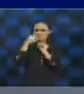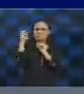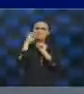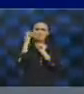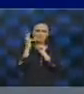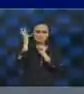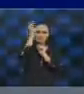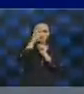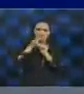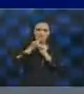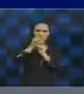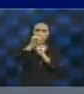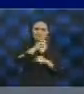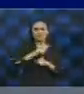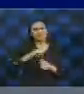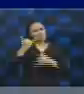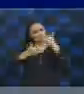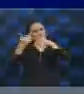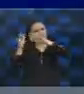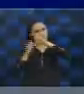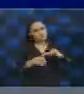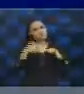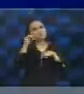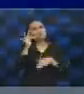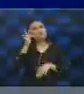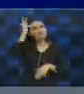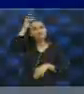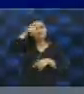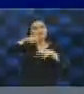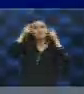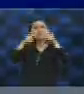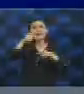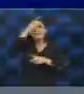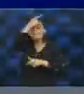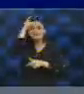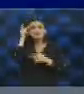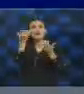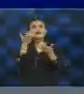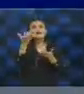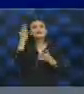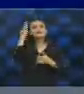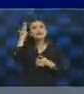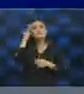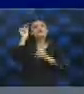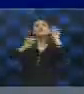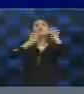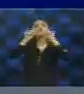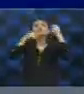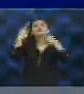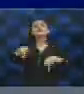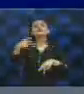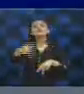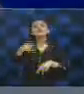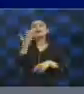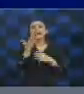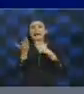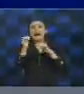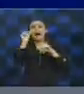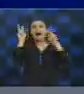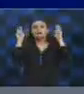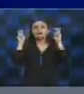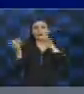falar sobre o futuro da cidade, sobre o que as pessoas querem ouvir. O tempo inteiro tu quer deslocar o debate da